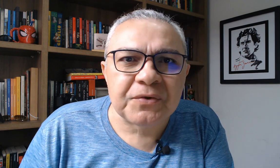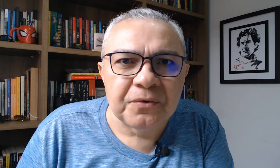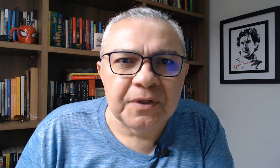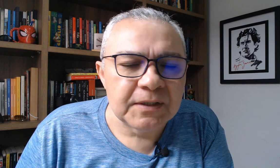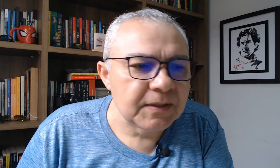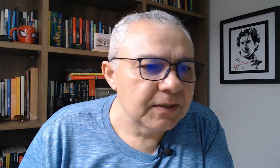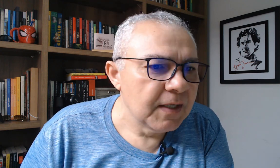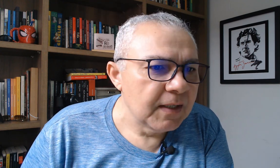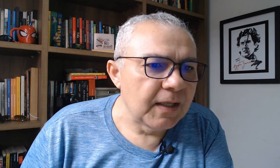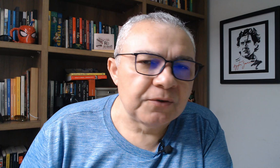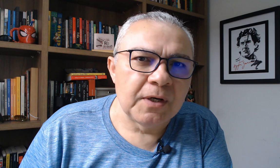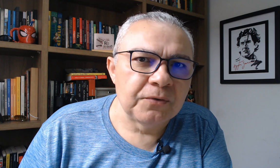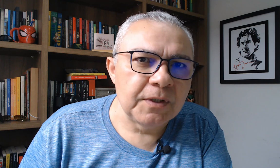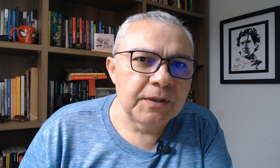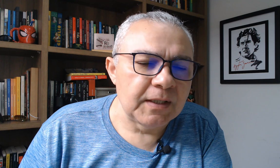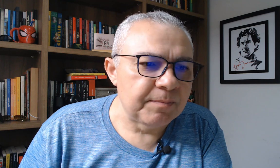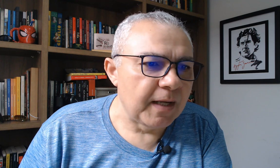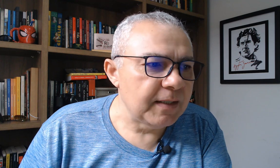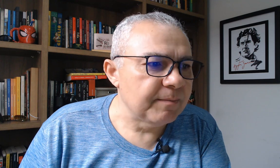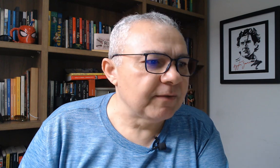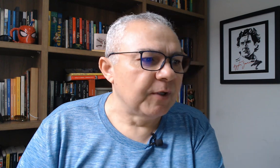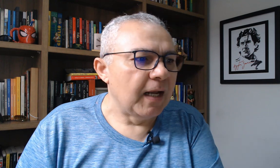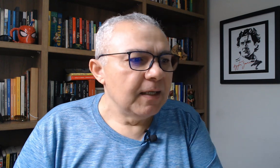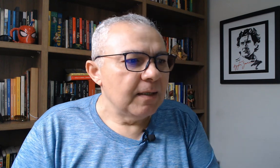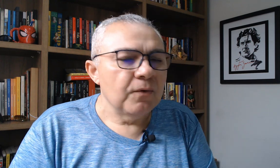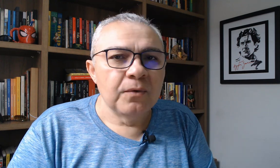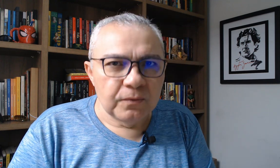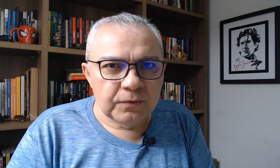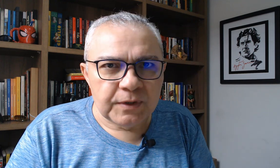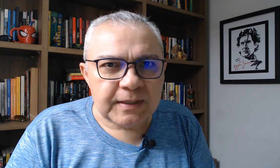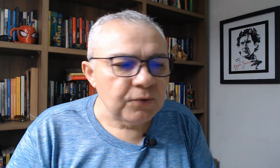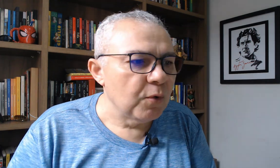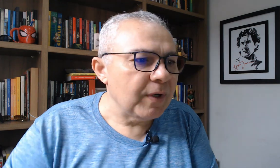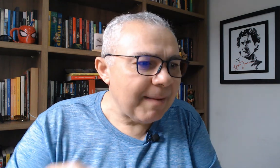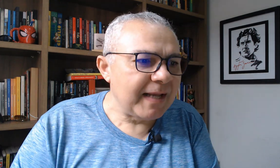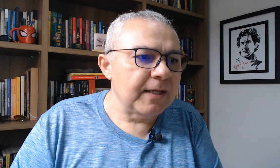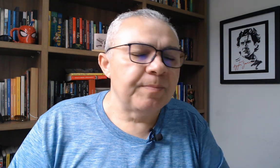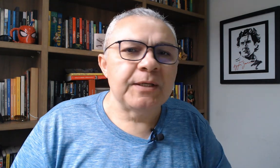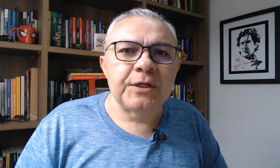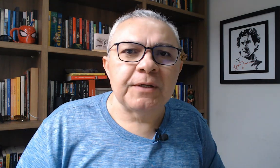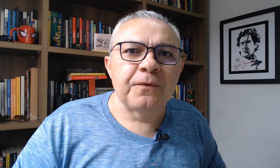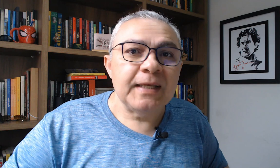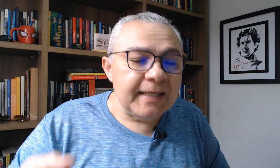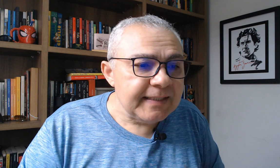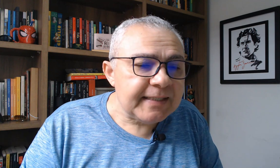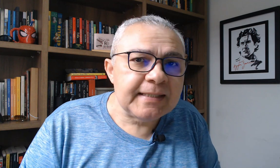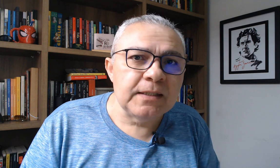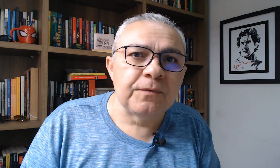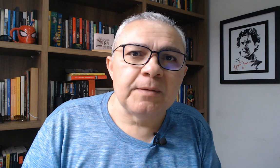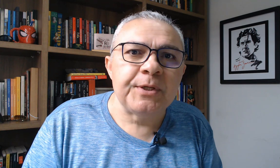aberrações da história jurídica desse país. Mas vamos lá. O juiz Sérgio Muro rebateu o petista e foi